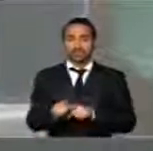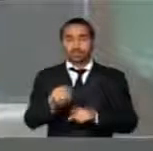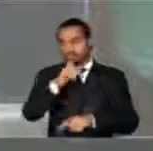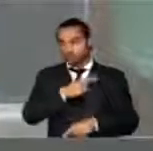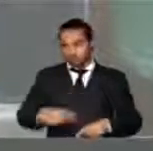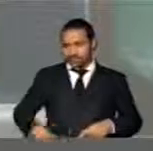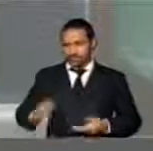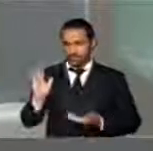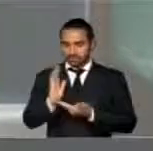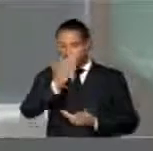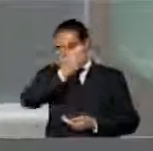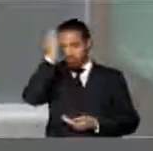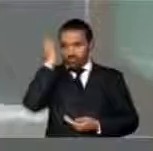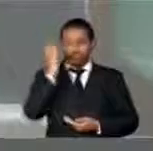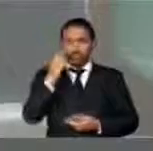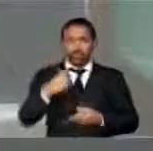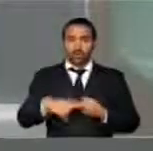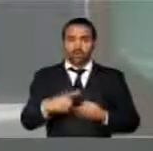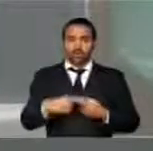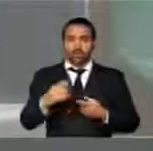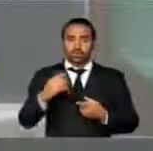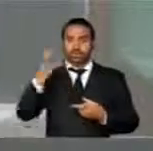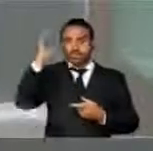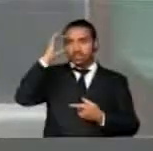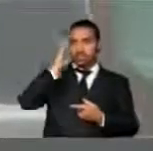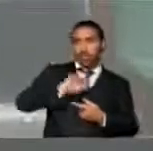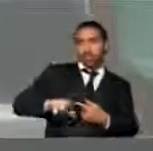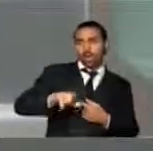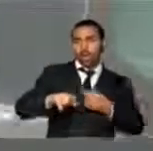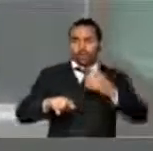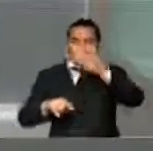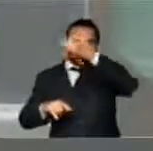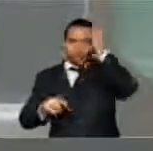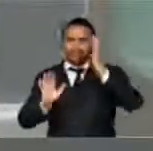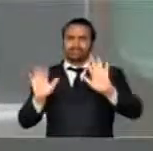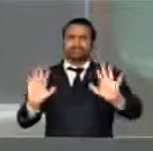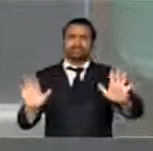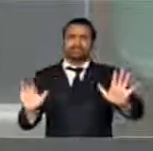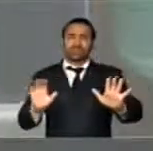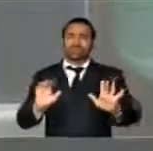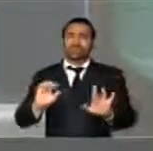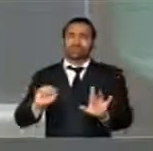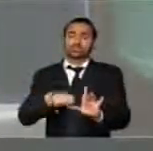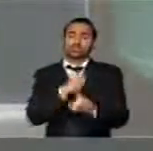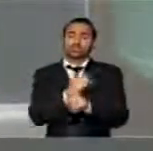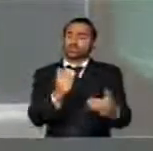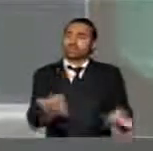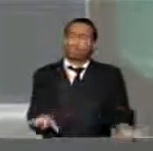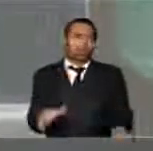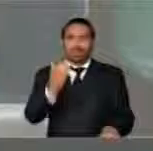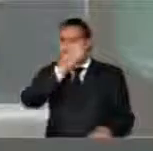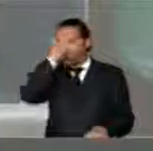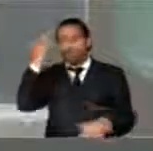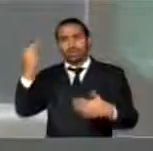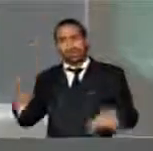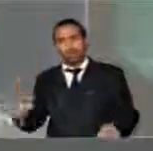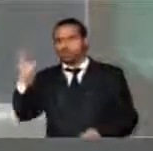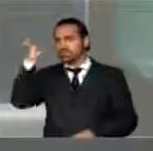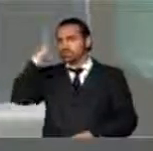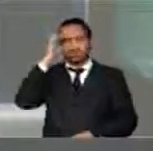Eduardo Cunha. Ah, mas a Dilma não é Eduardo Cunha. Nós estamos saturados, a sociedade dos dois. Tem que tirar a Dilma, tem que tirar Eduardo, tem que tirar